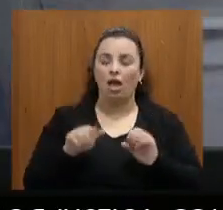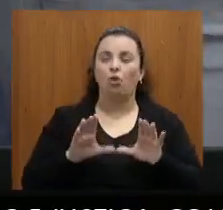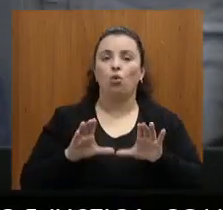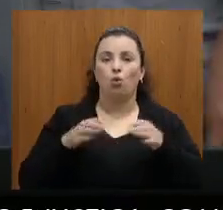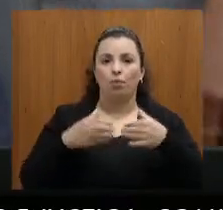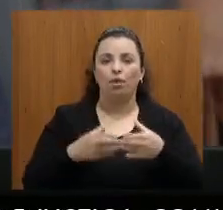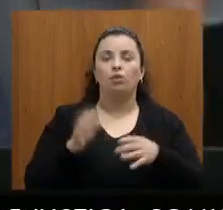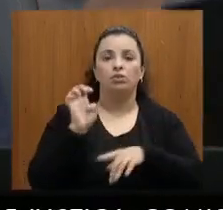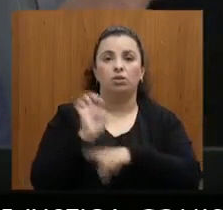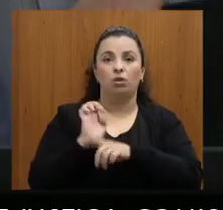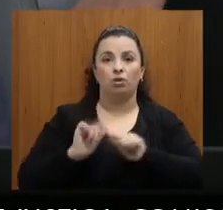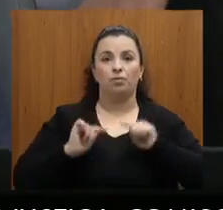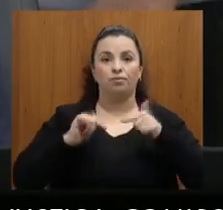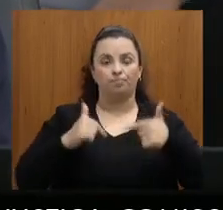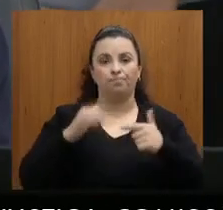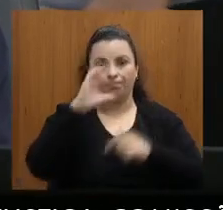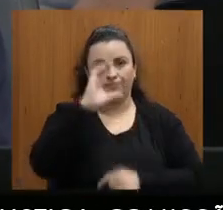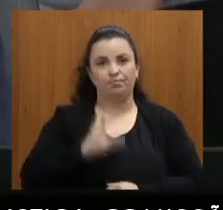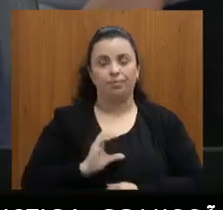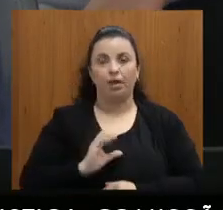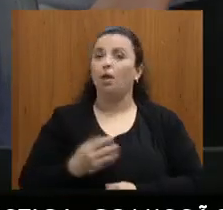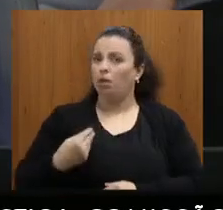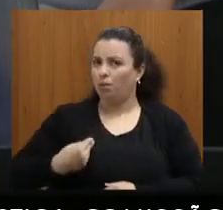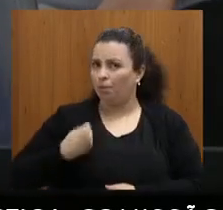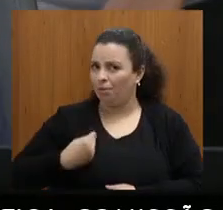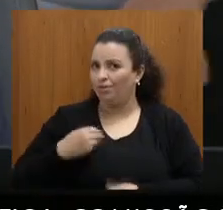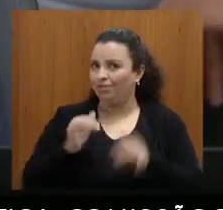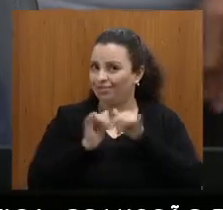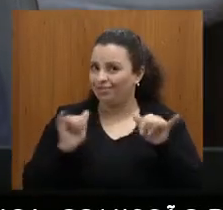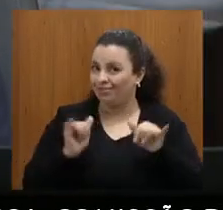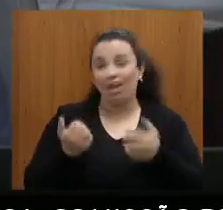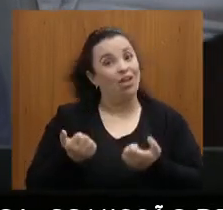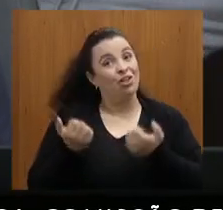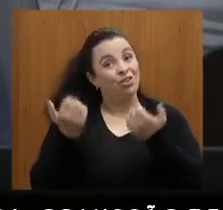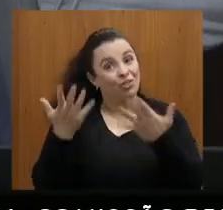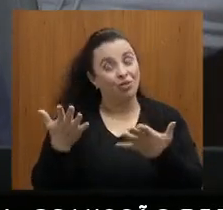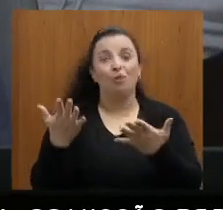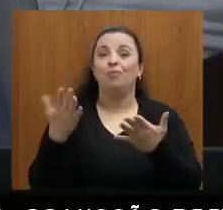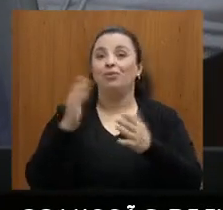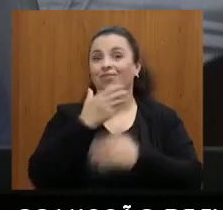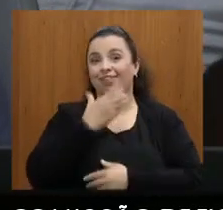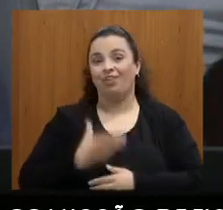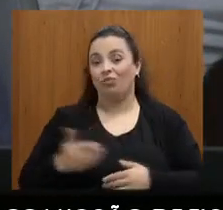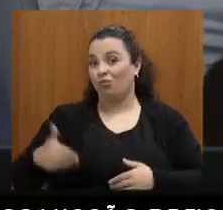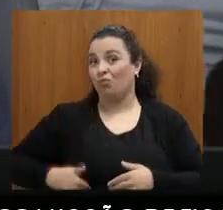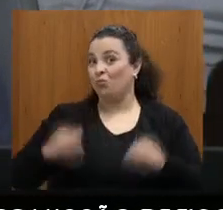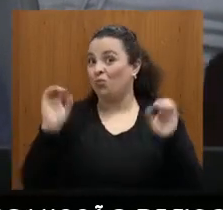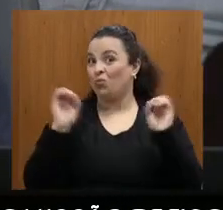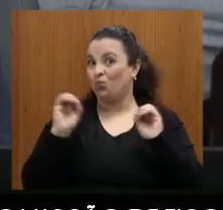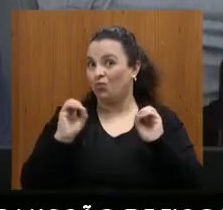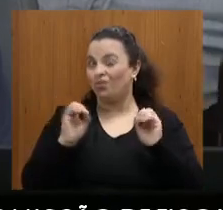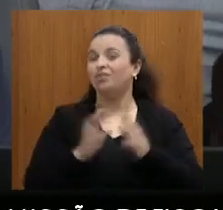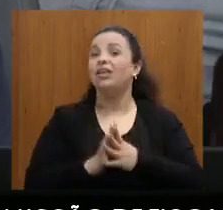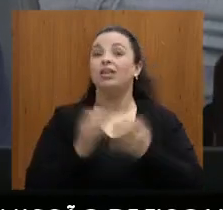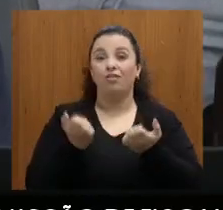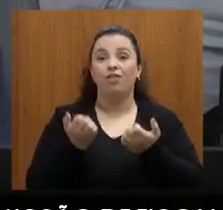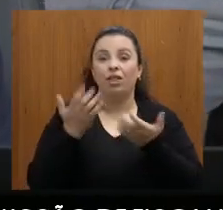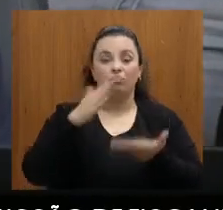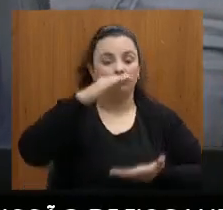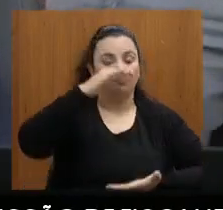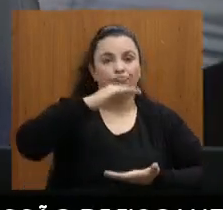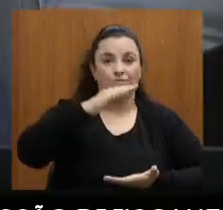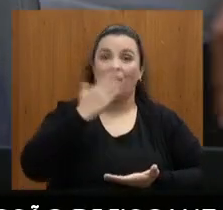da Cidadania. Participe da campanha. Doe para um Natal Sem Fome, que vai entregar cestas